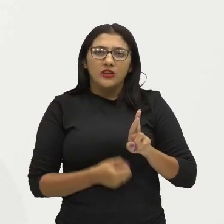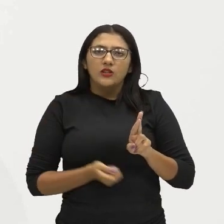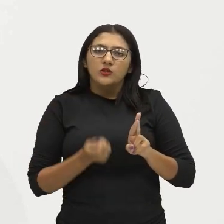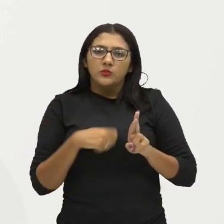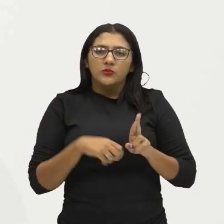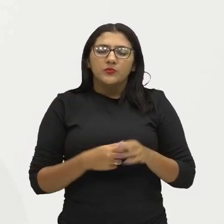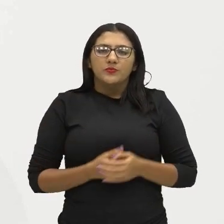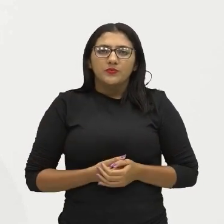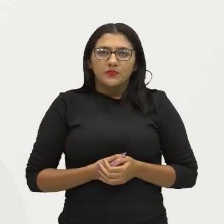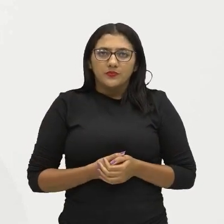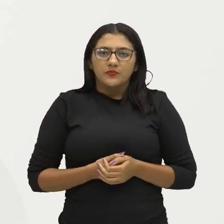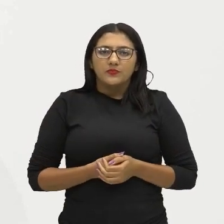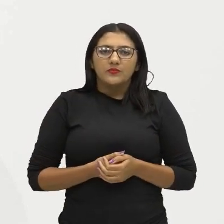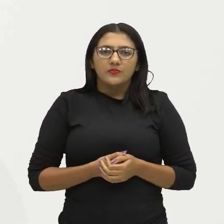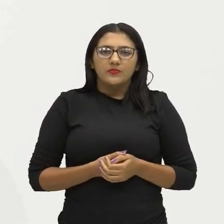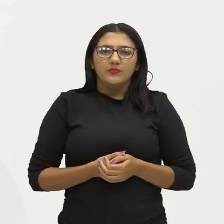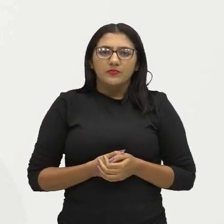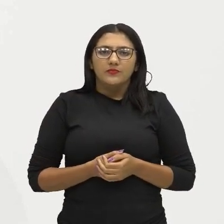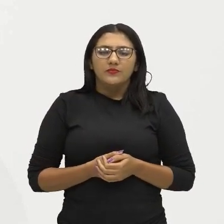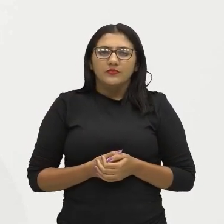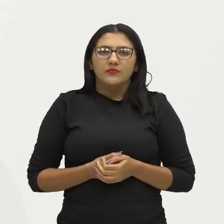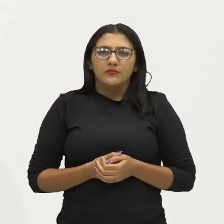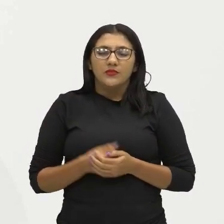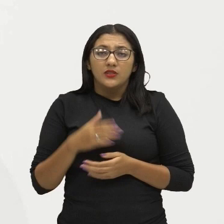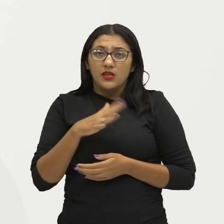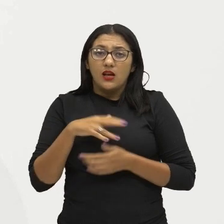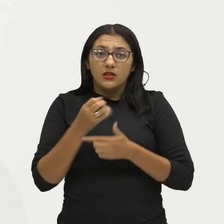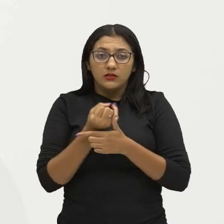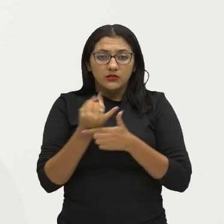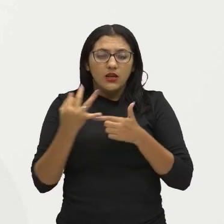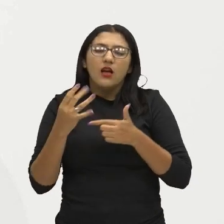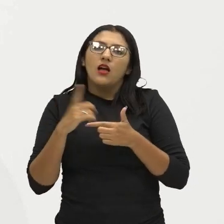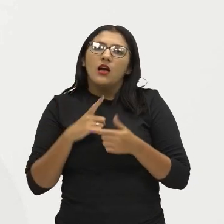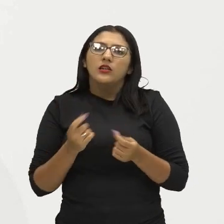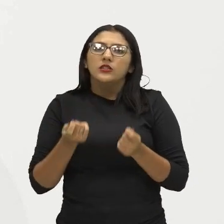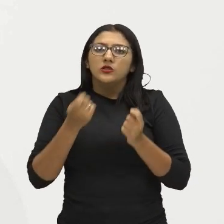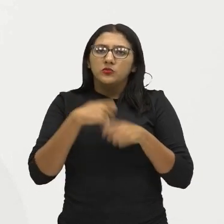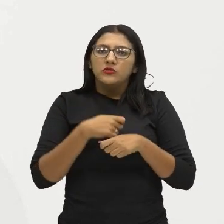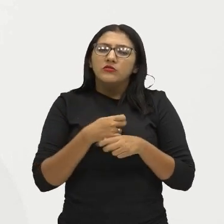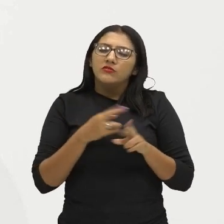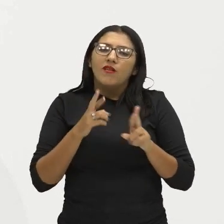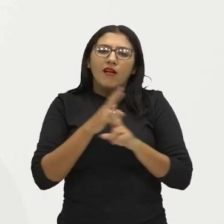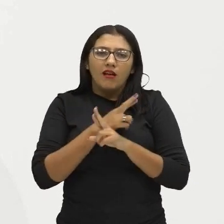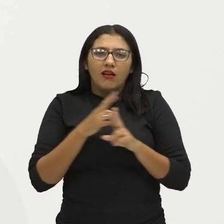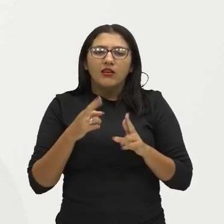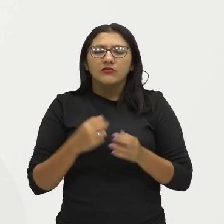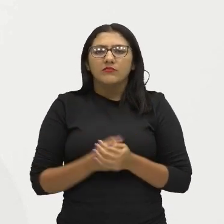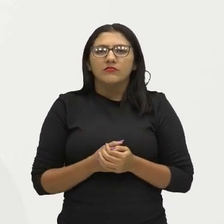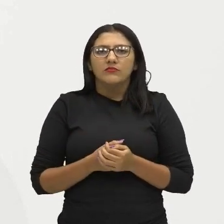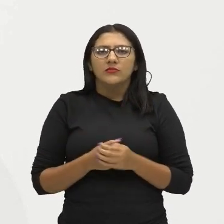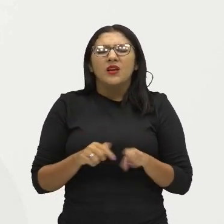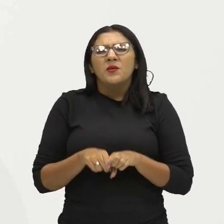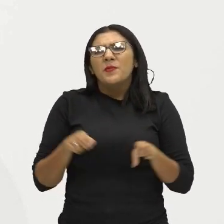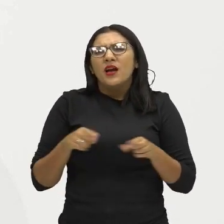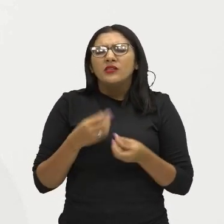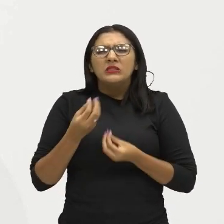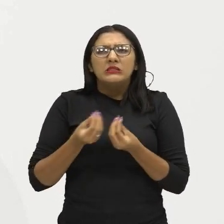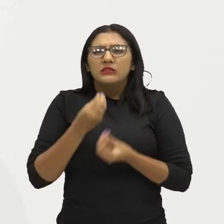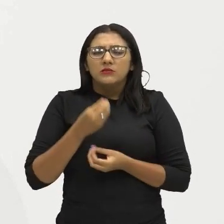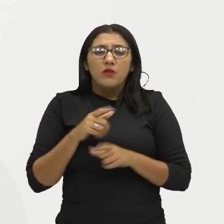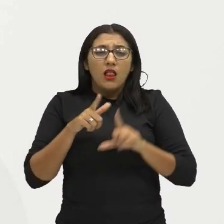refrigerante. Isso a álgebra nos sinaliza, certo? Professor, que letra eu devo